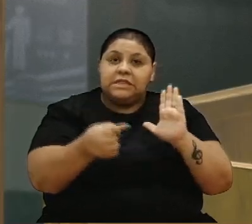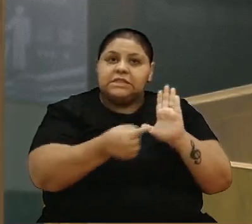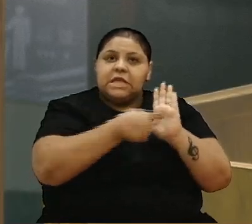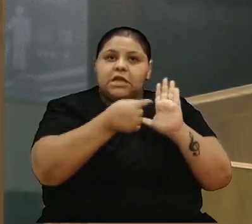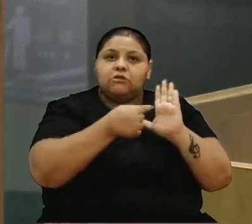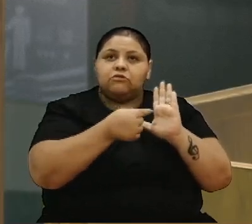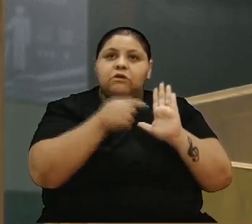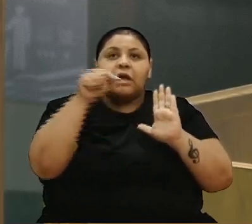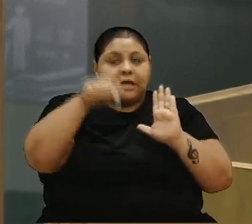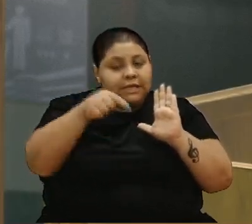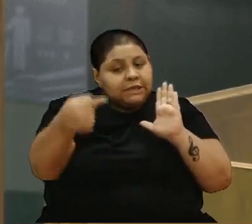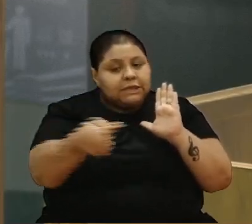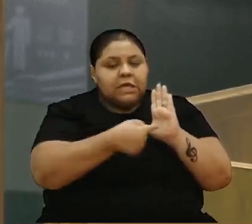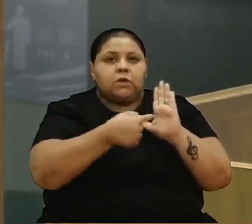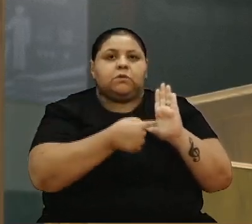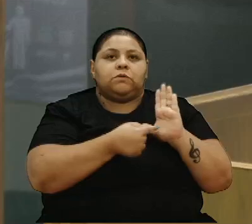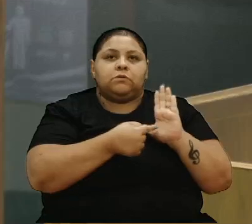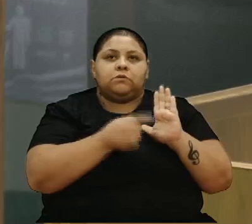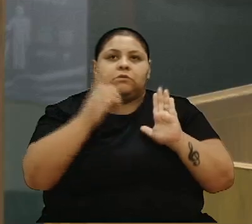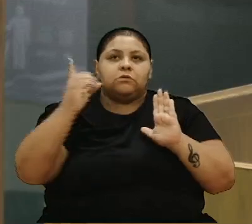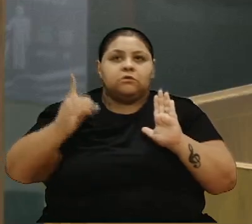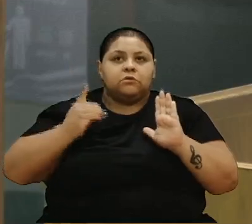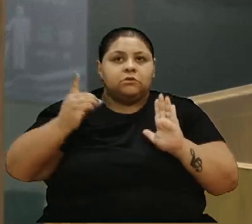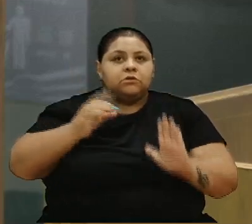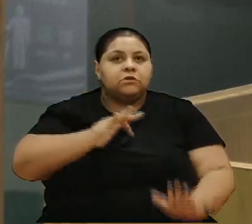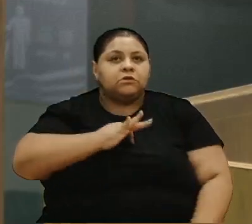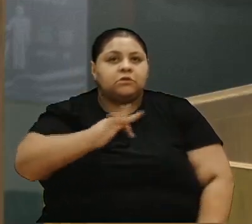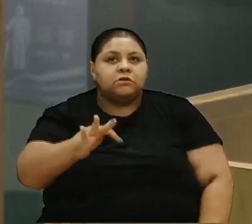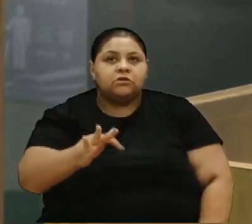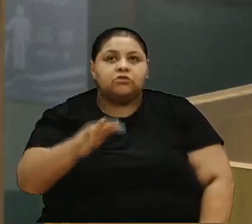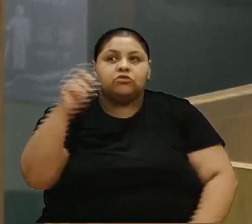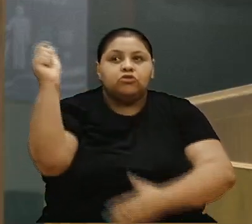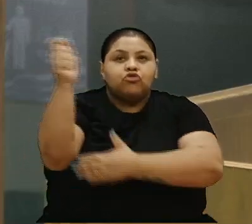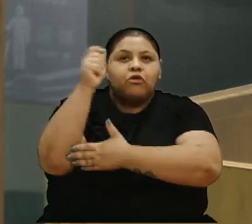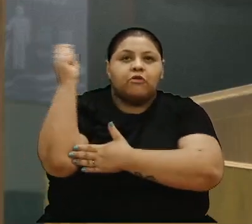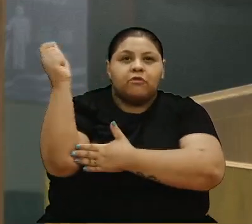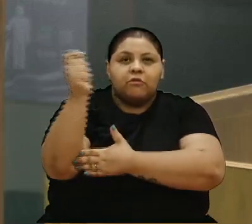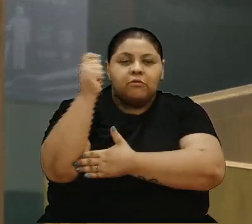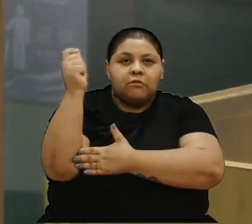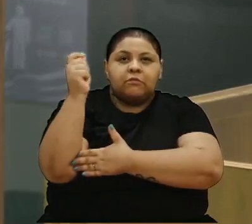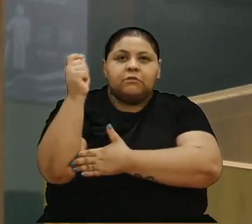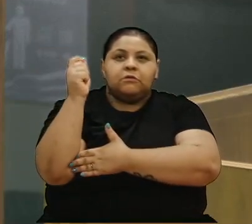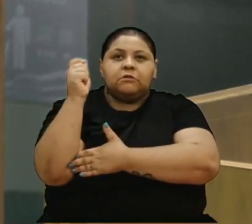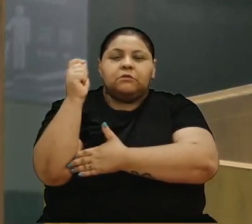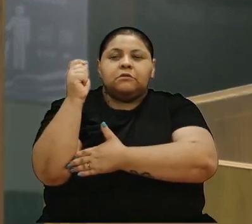aqui sim, denunciar deputados federais do Rio Grande do Sul que